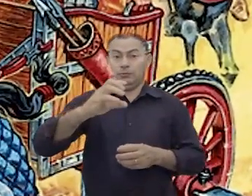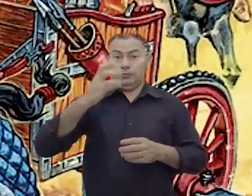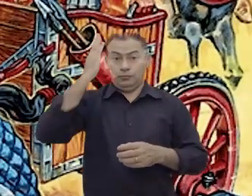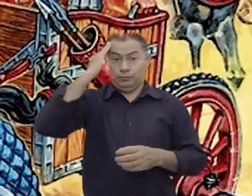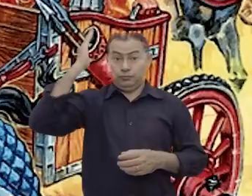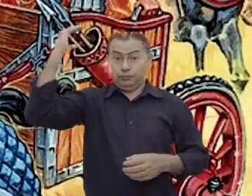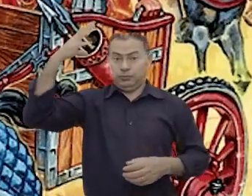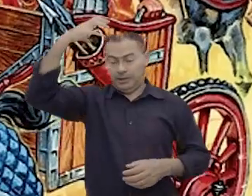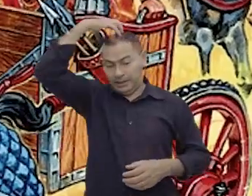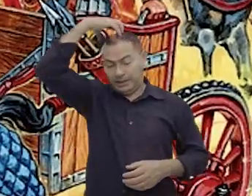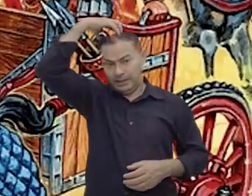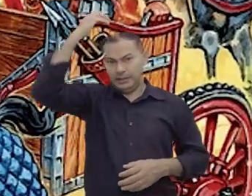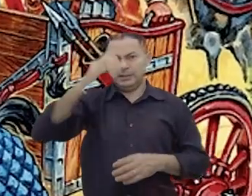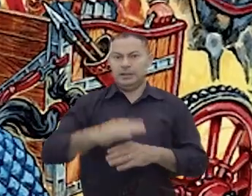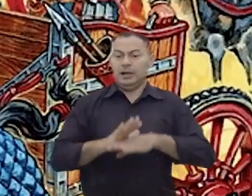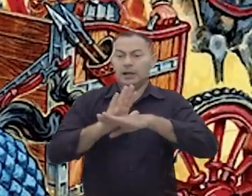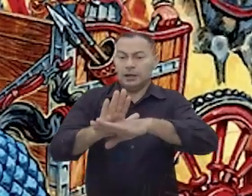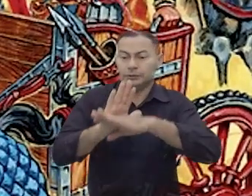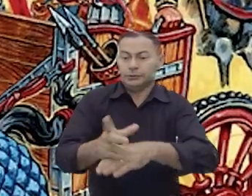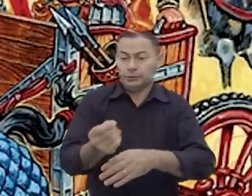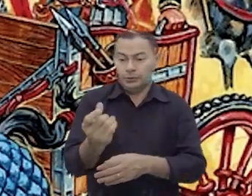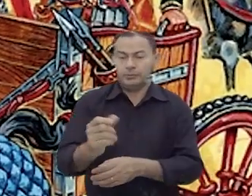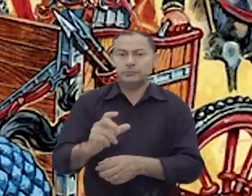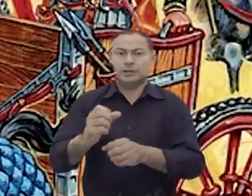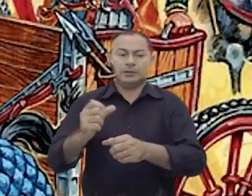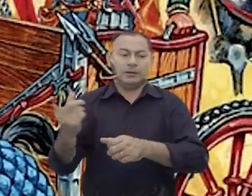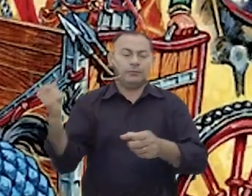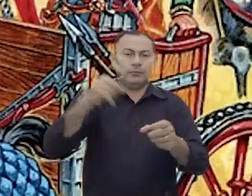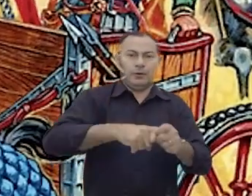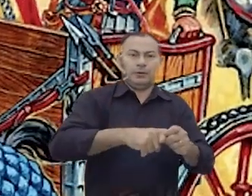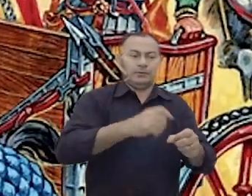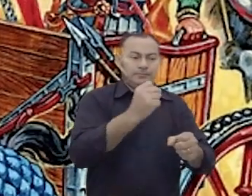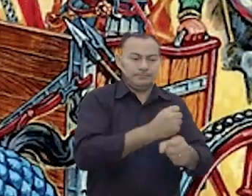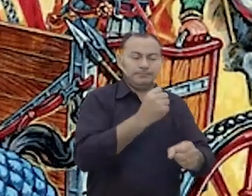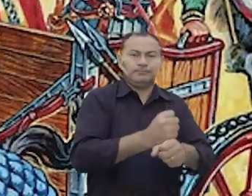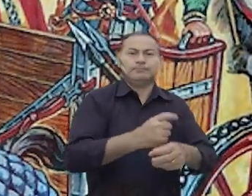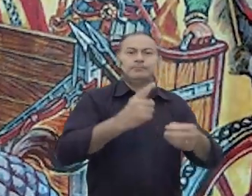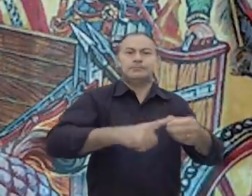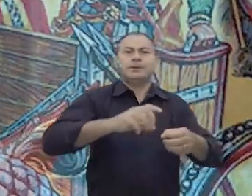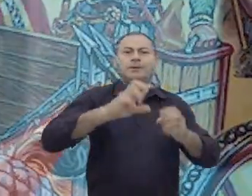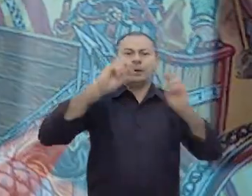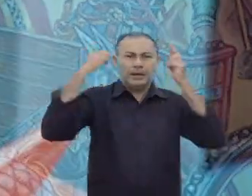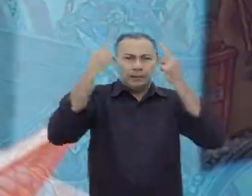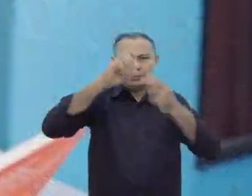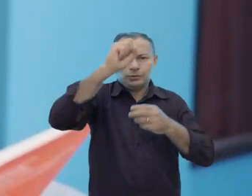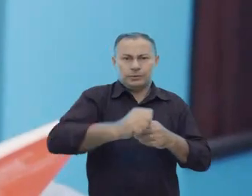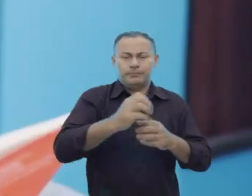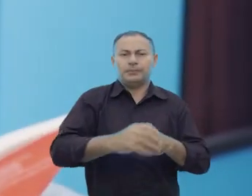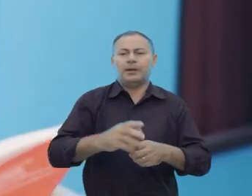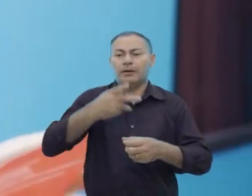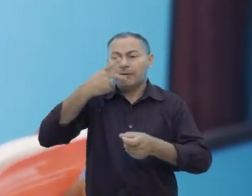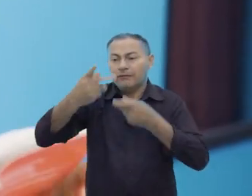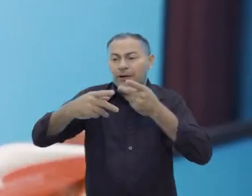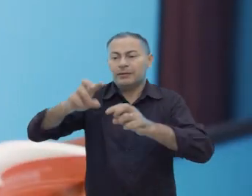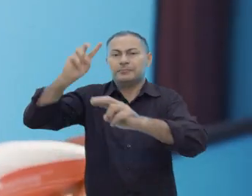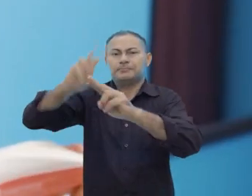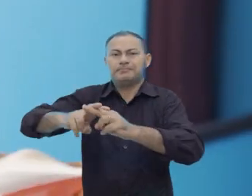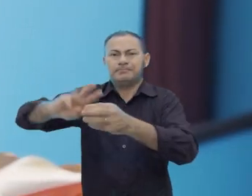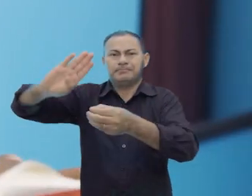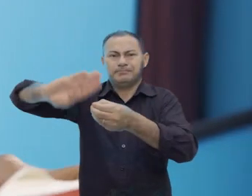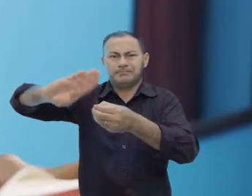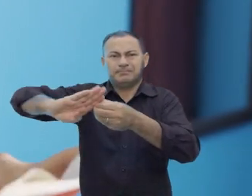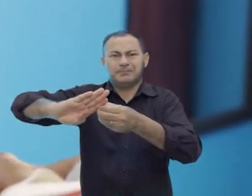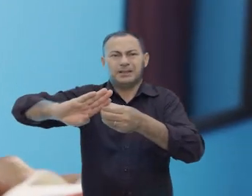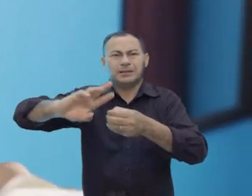Ciro ajudou financeiramente o povo nessa reconstrução. Quando falamos do retorno do cativeiro babilônico, temos que ter uma